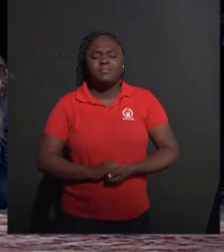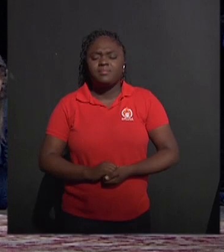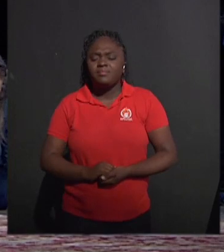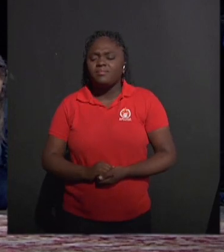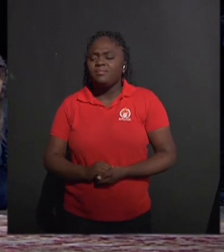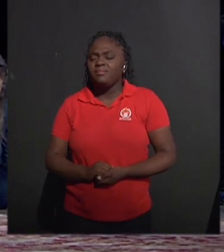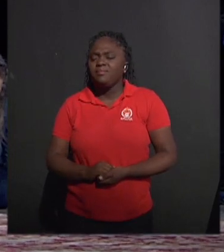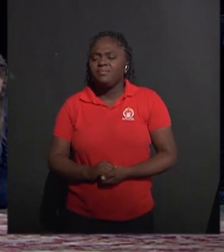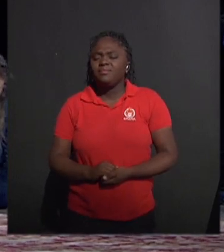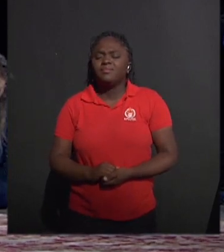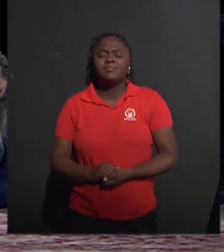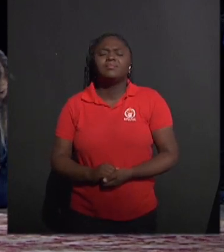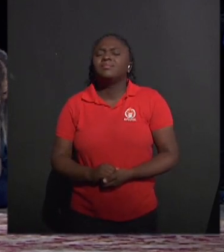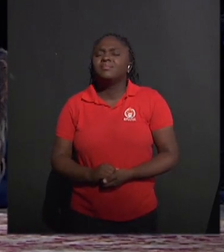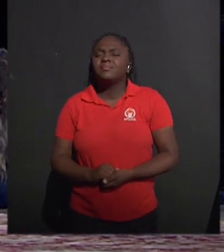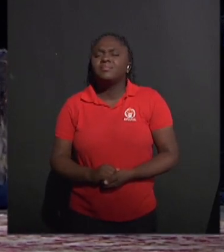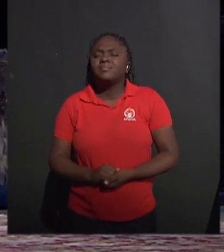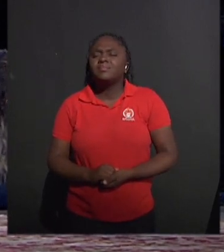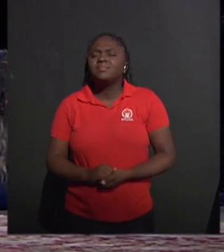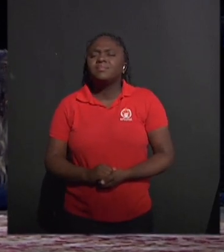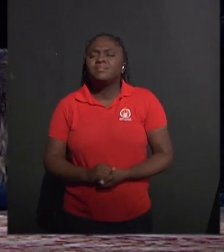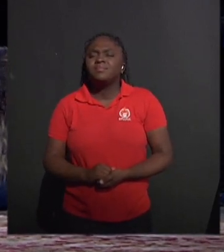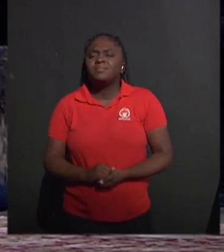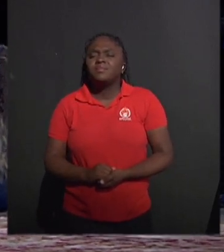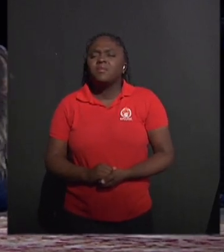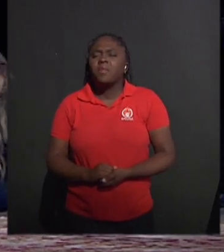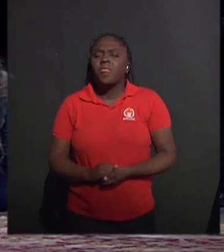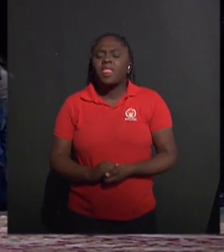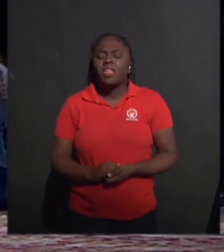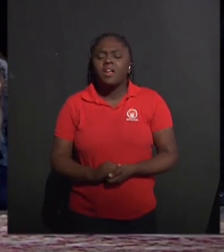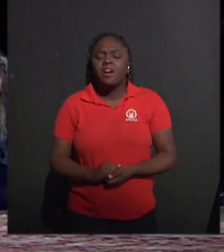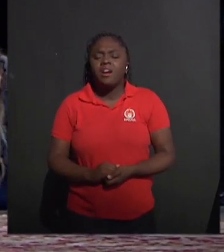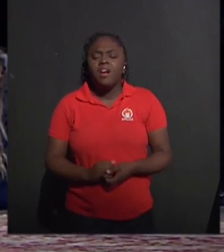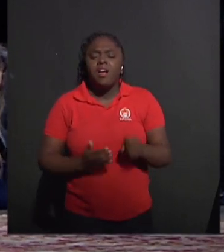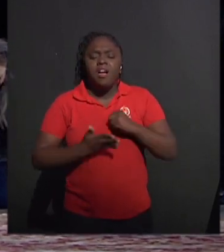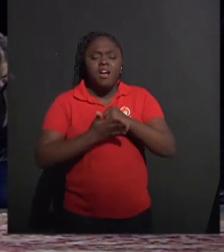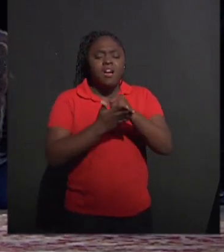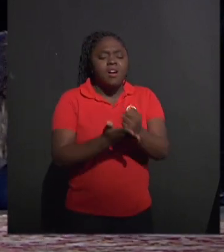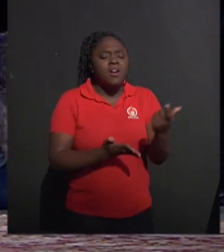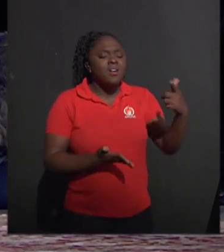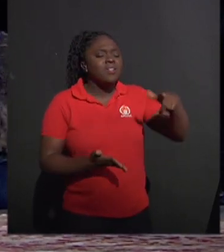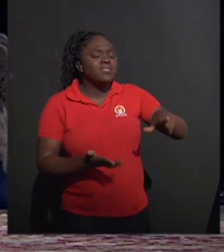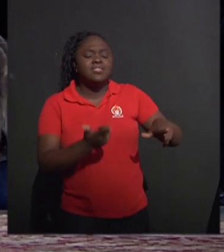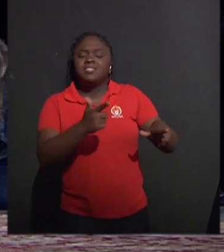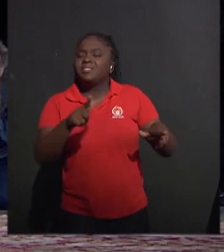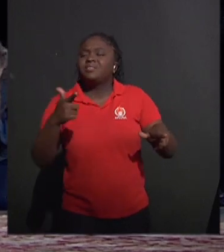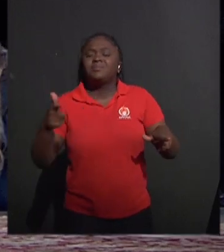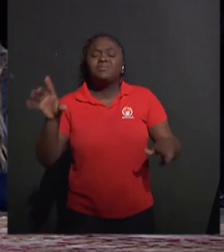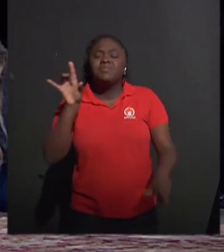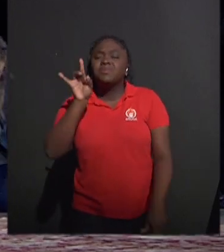Nós não temos outro socorro a não ser o Senhor, ó Pai.